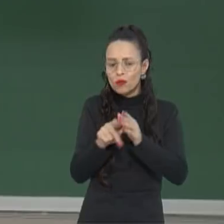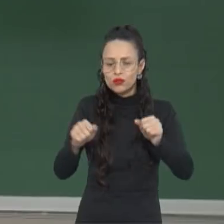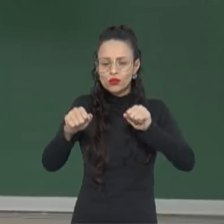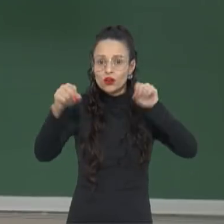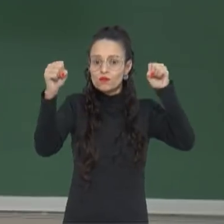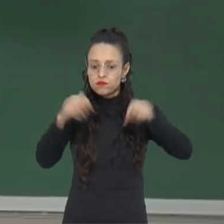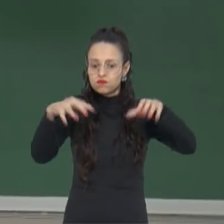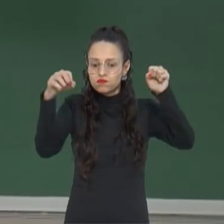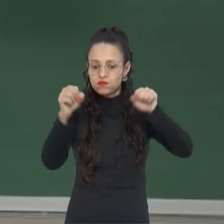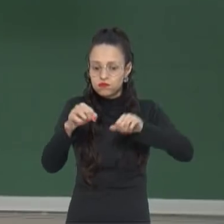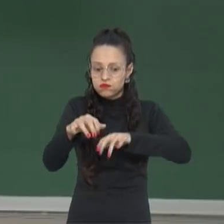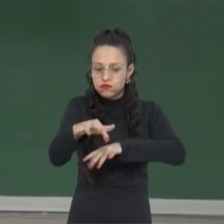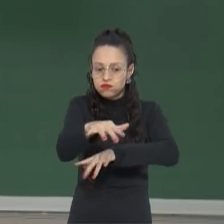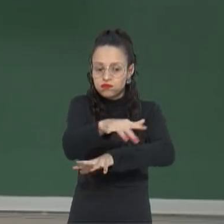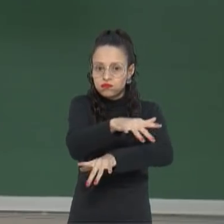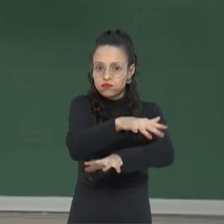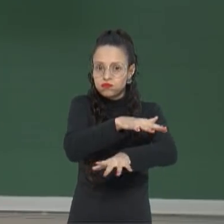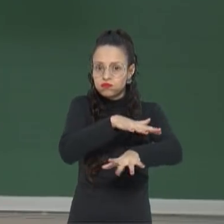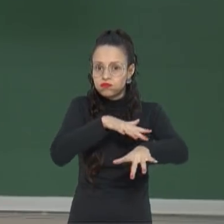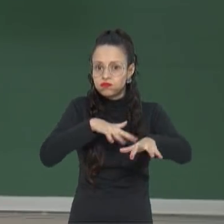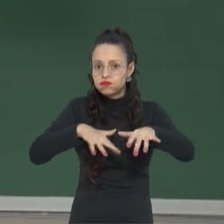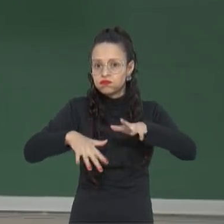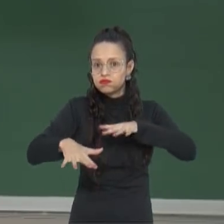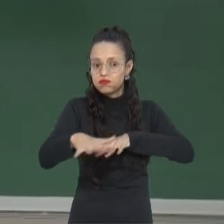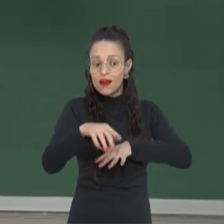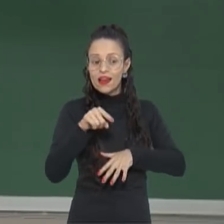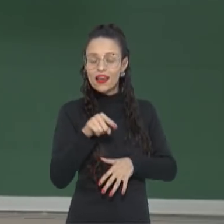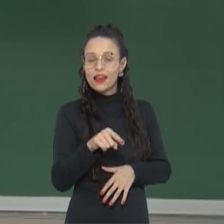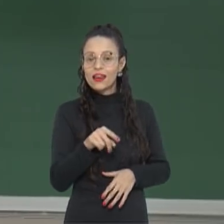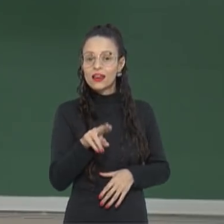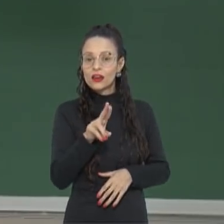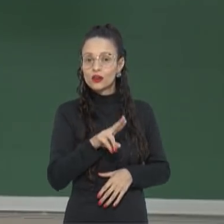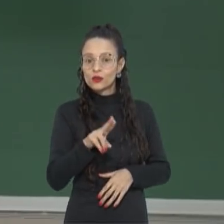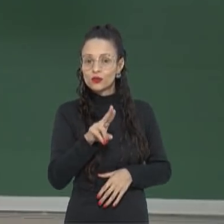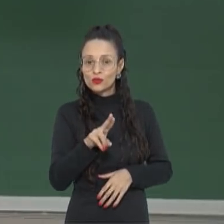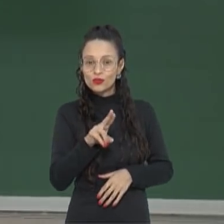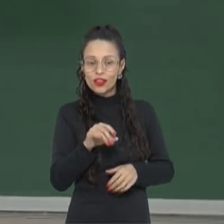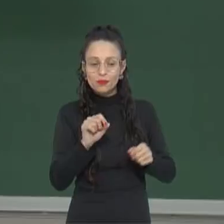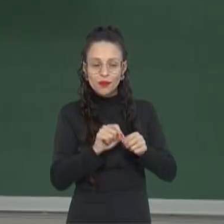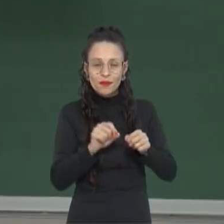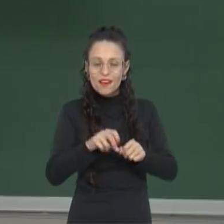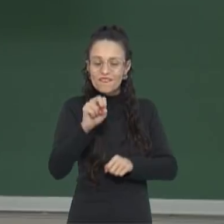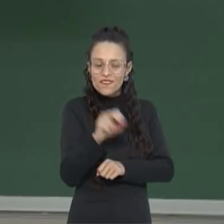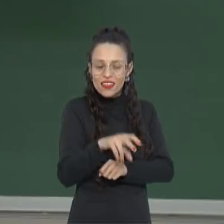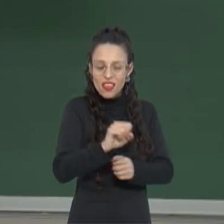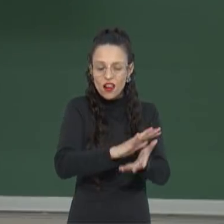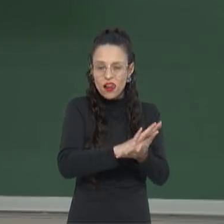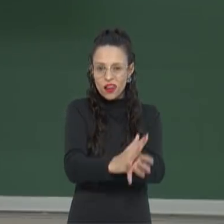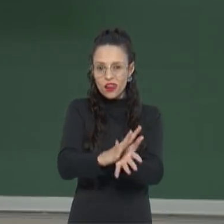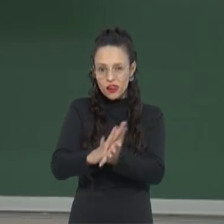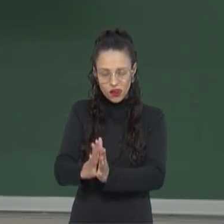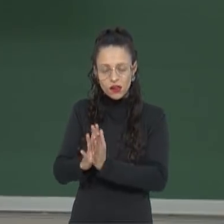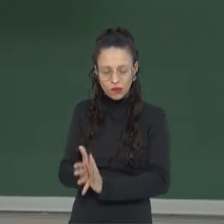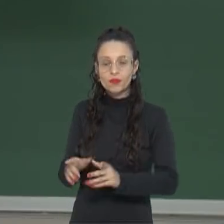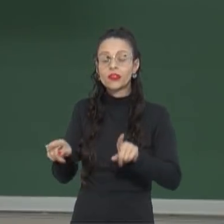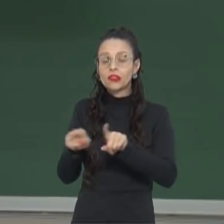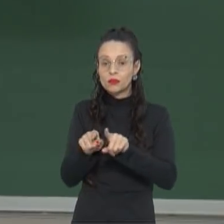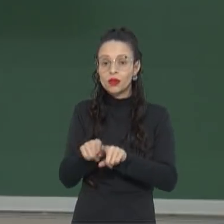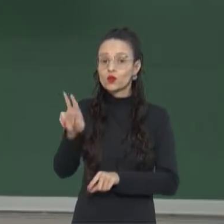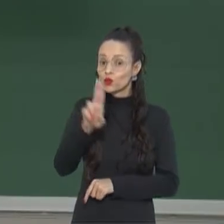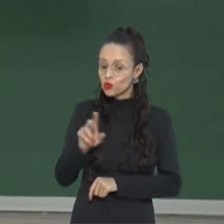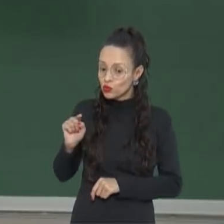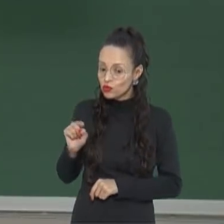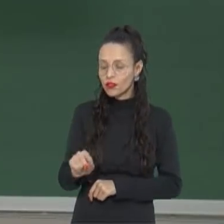um herbicida, usado para combater ervas daninhas e usado na guerra como